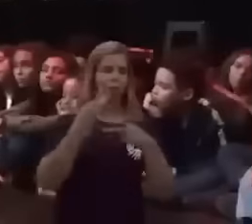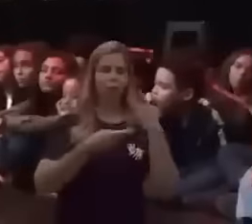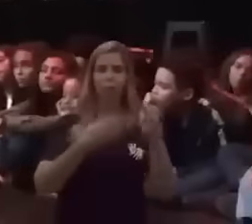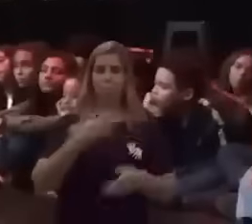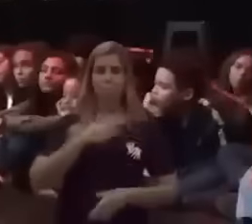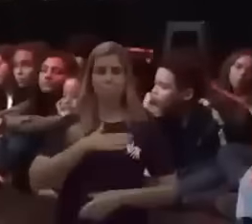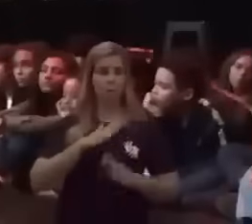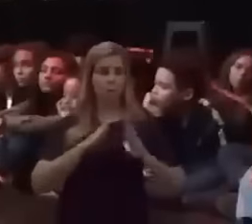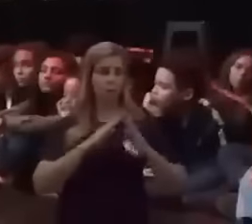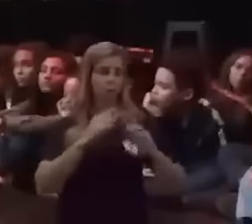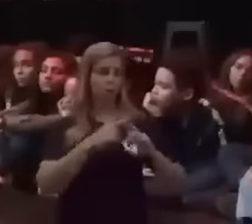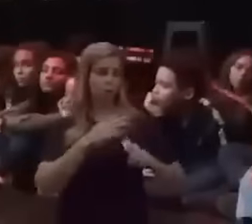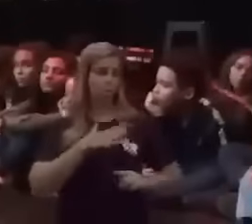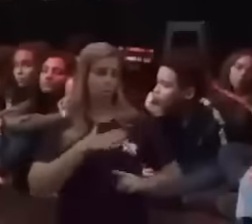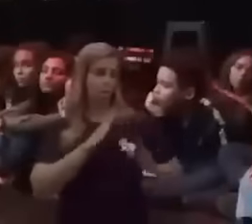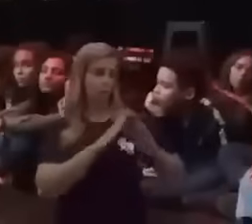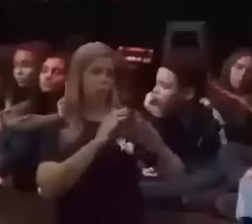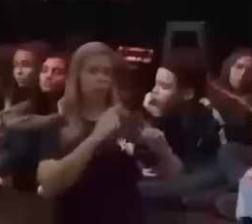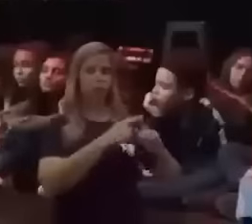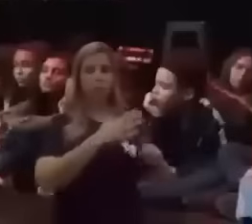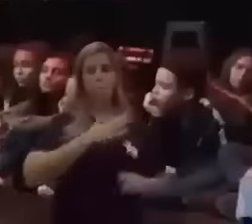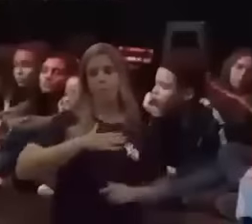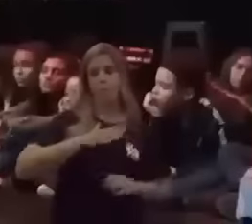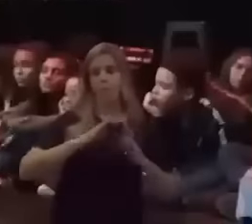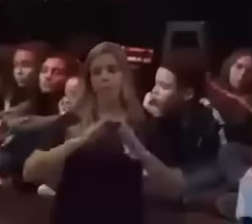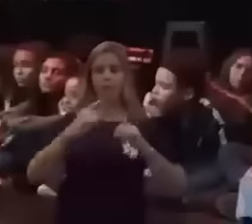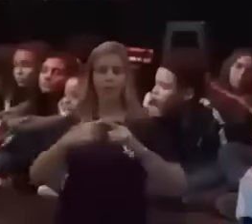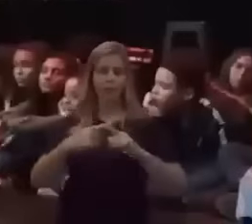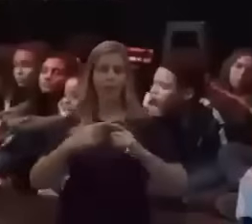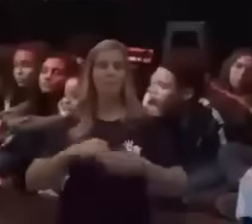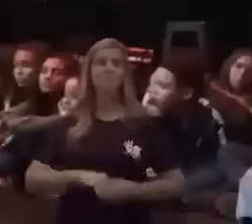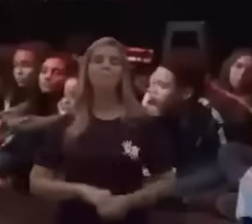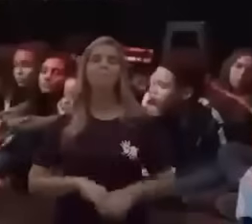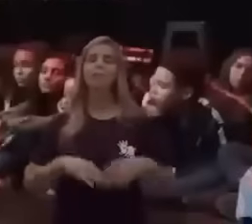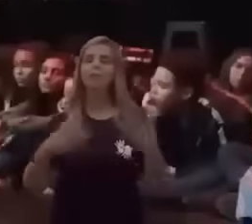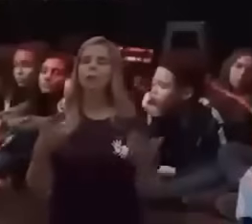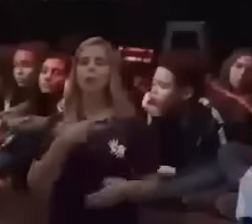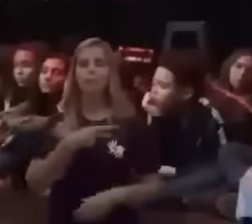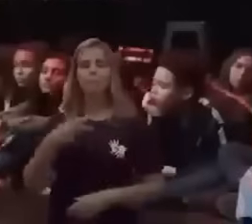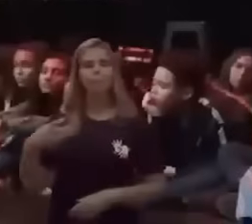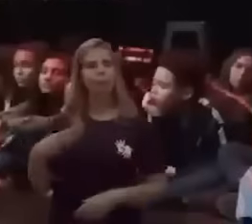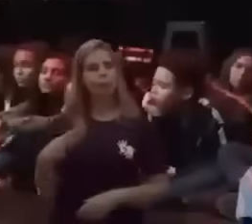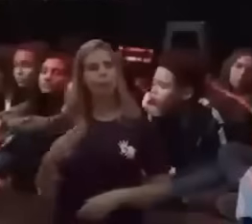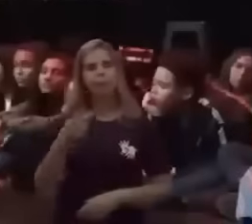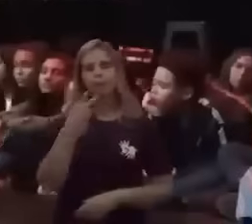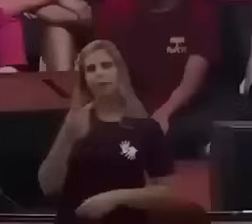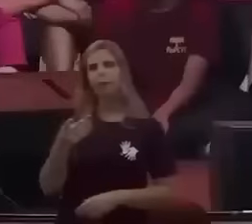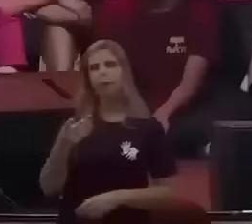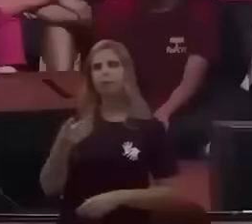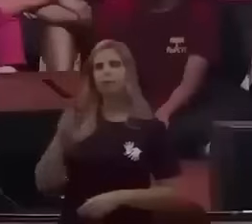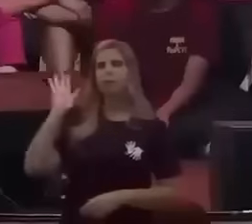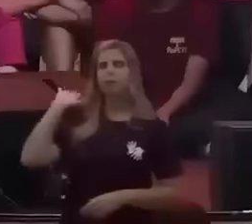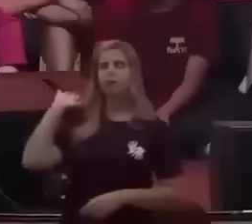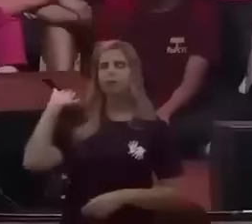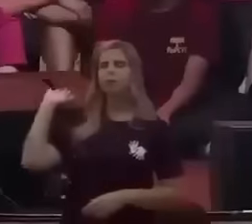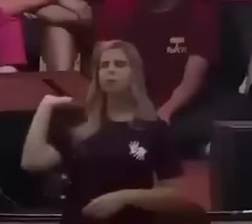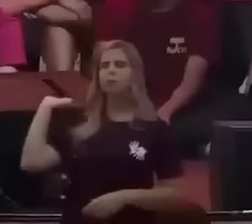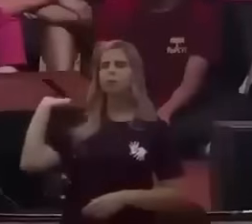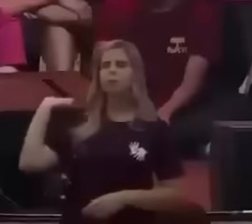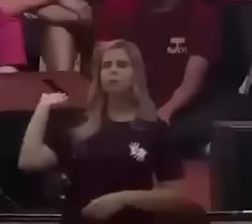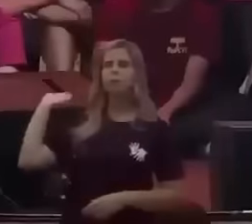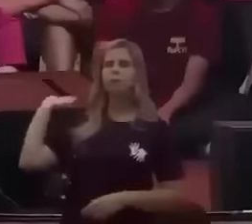igreja, minha igreja, minha igreja, minha igreja, minha igreja, minha igreja, e lá pelas tantas, o pastor Aguiar Valvassouras fez esse gesto, botou a mão para